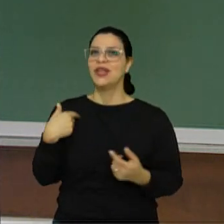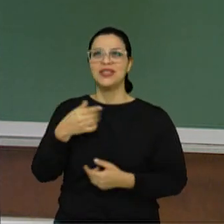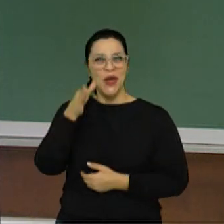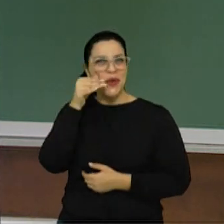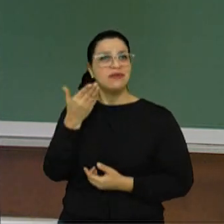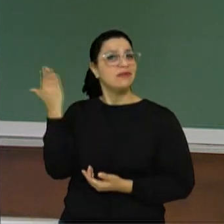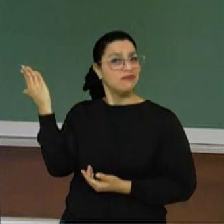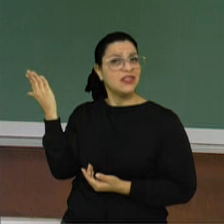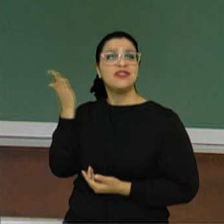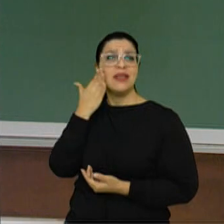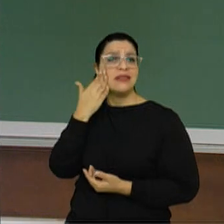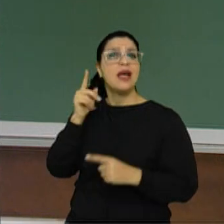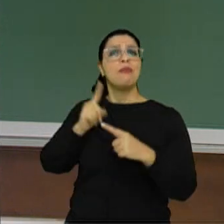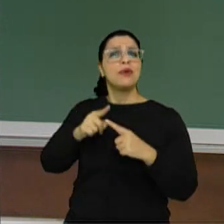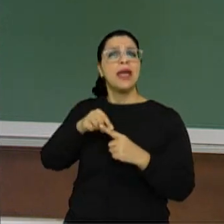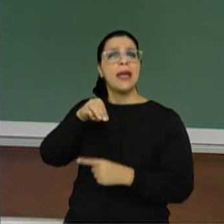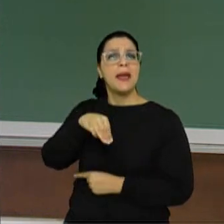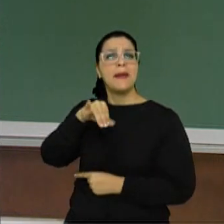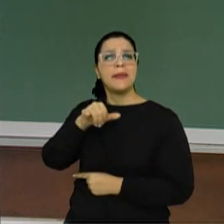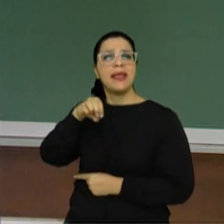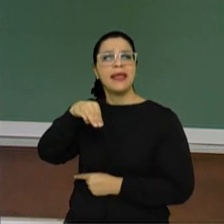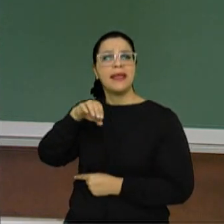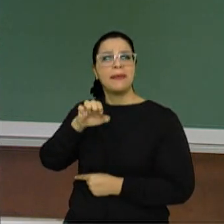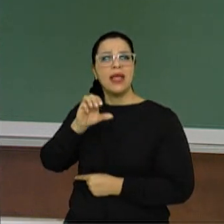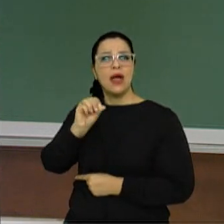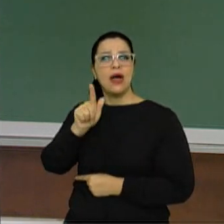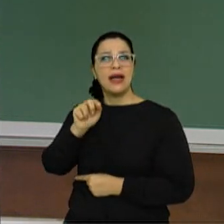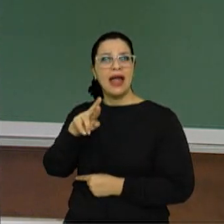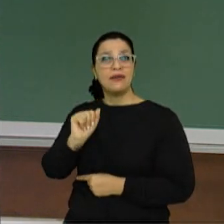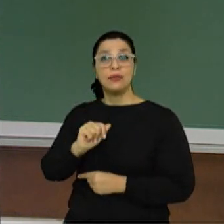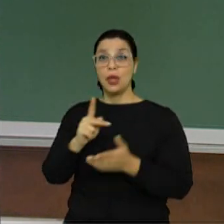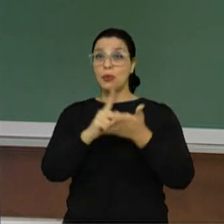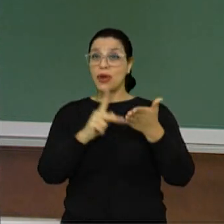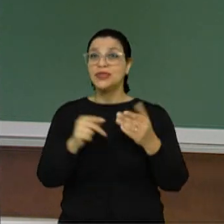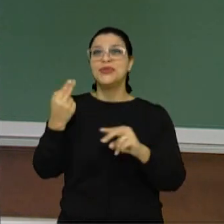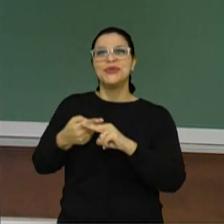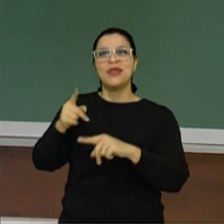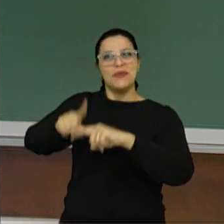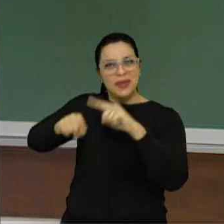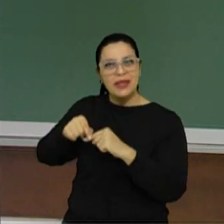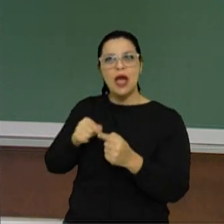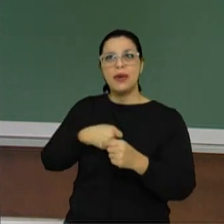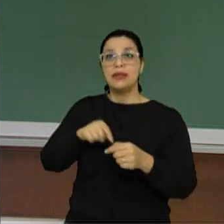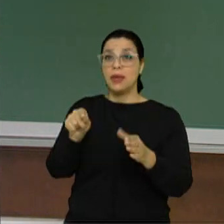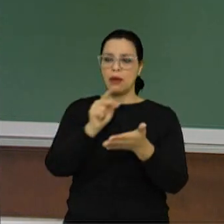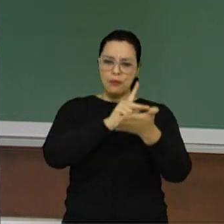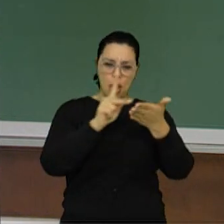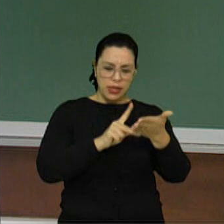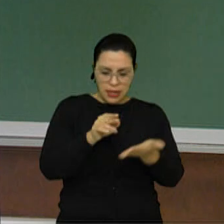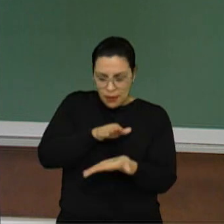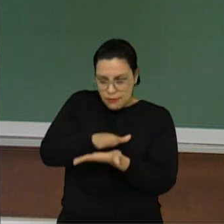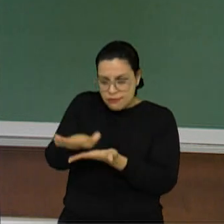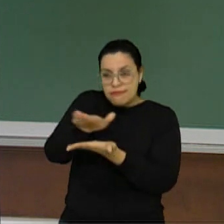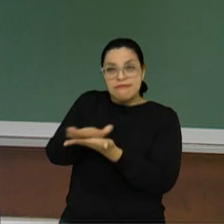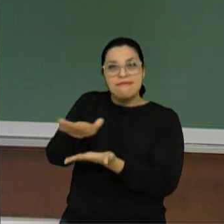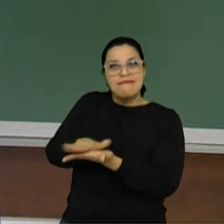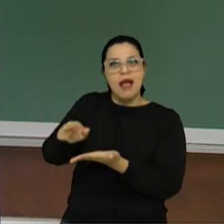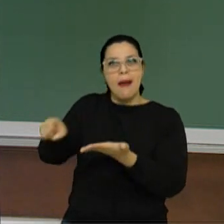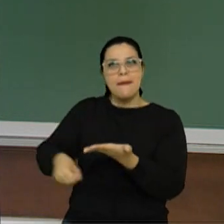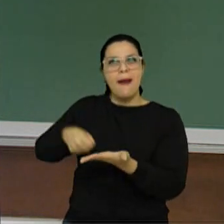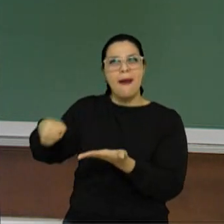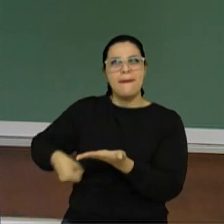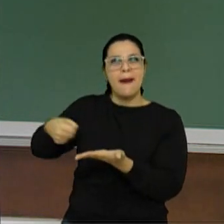a curiosidade, geração mimeógrafo, porque os poetas utilizavam este instrumento para reproduzir o